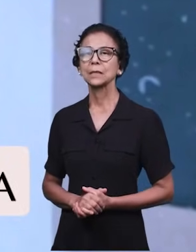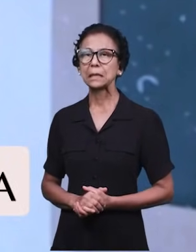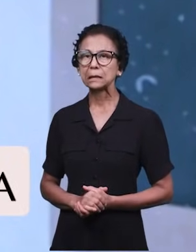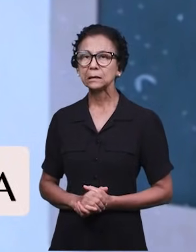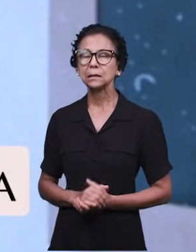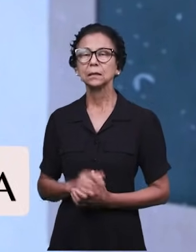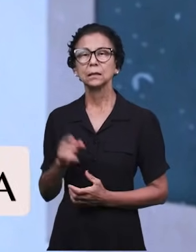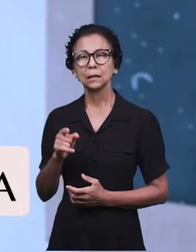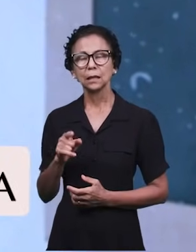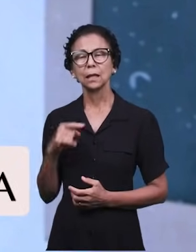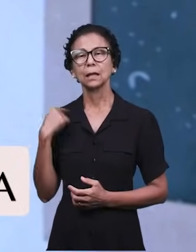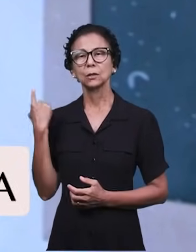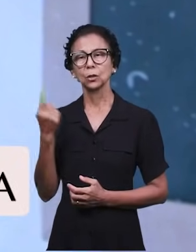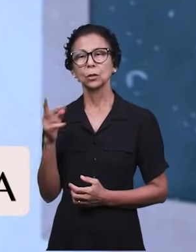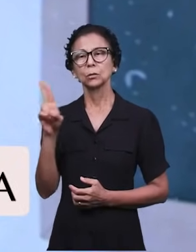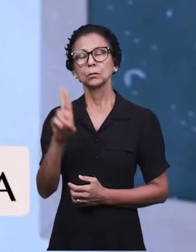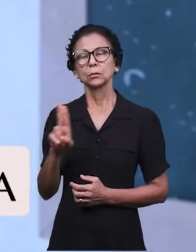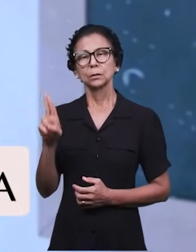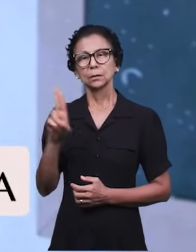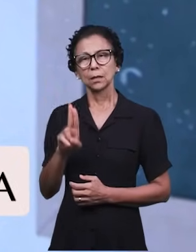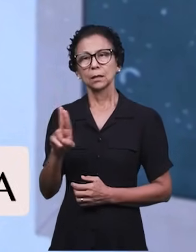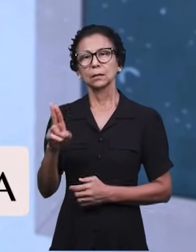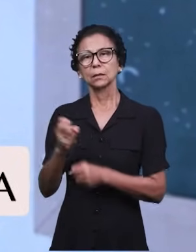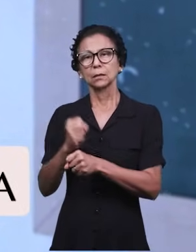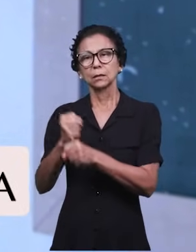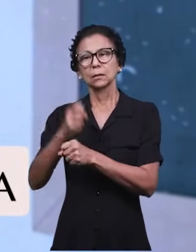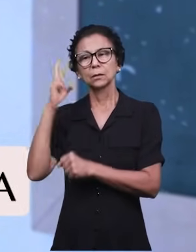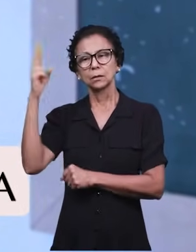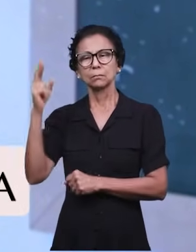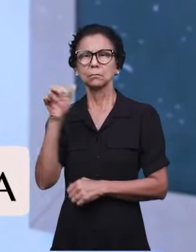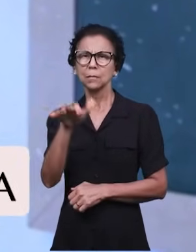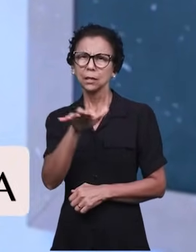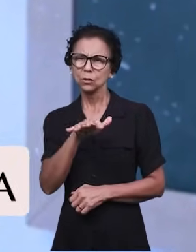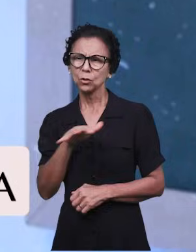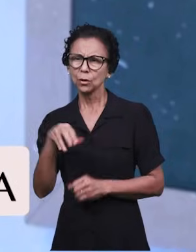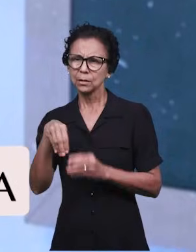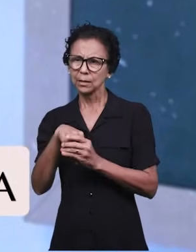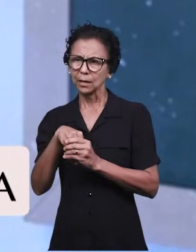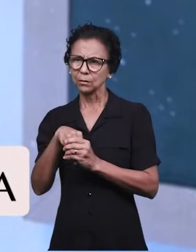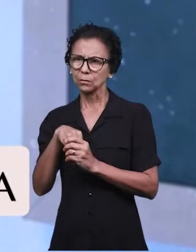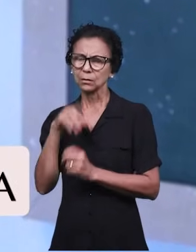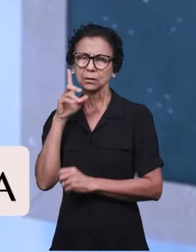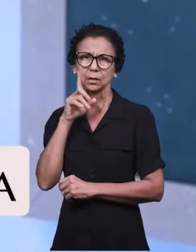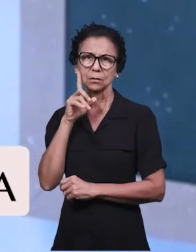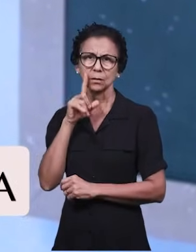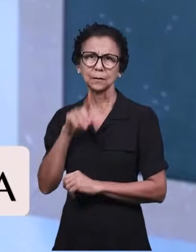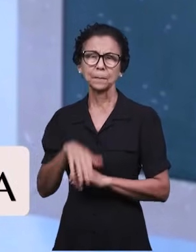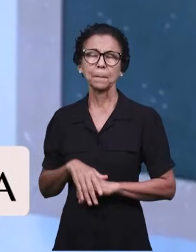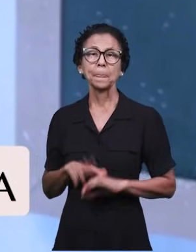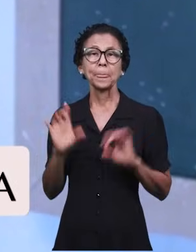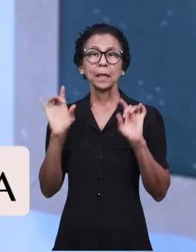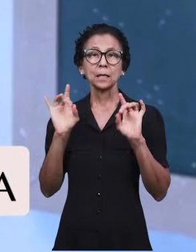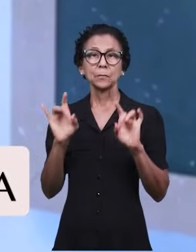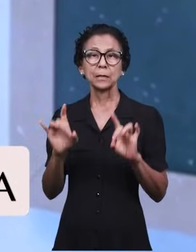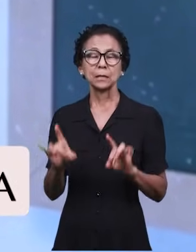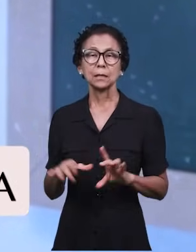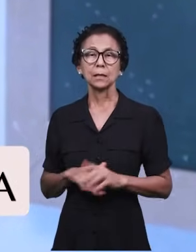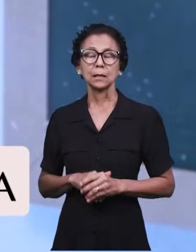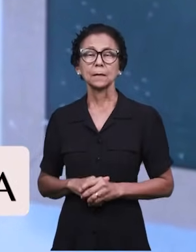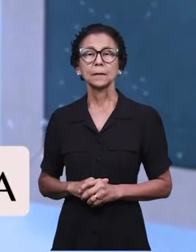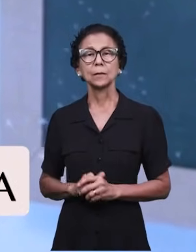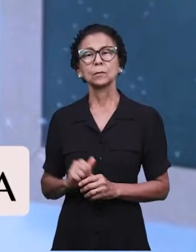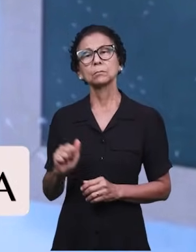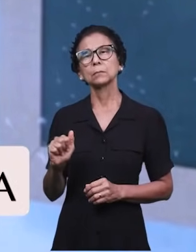desenvolvimento da obra do Senhor em algumas partes dos Estados Unidos, especialmente na região de Washington